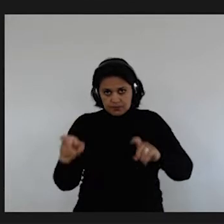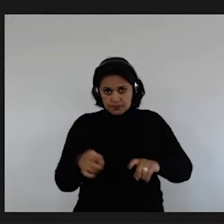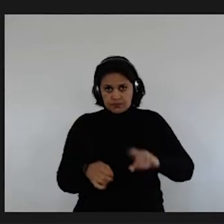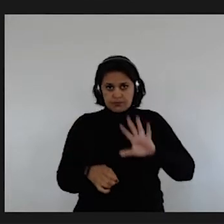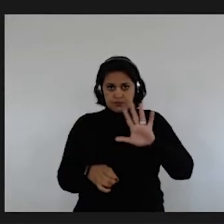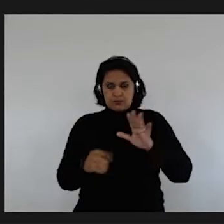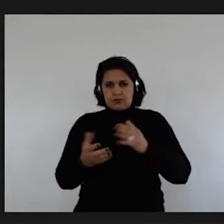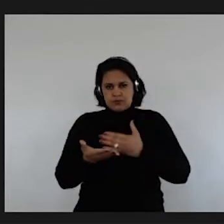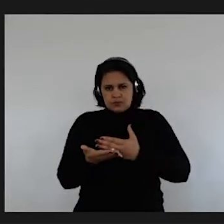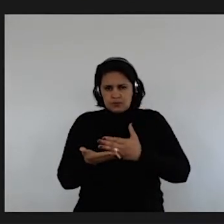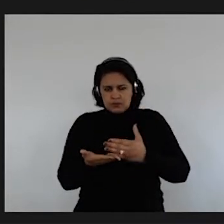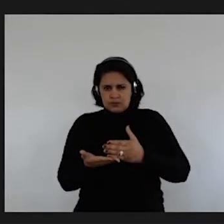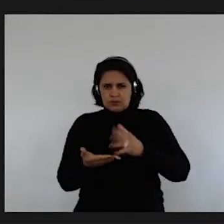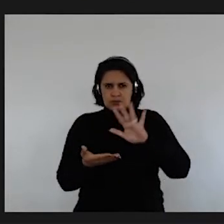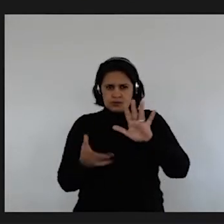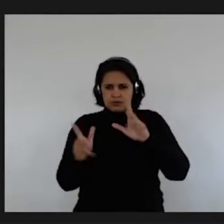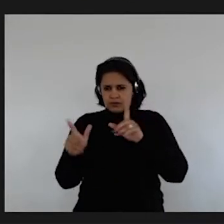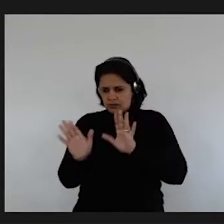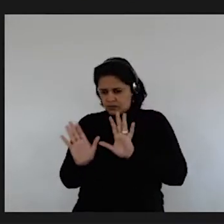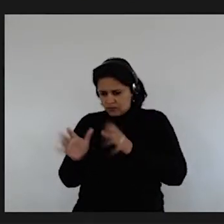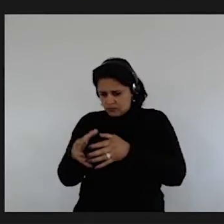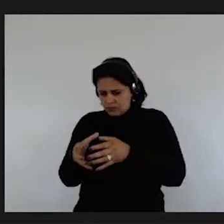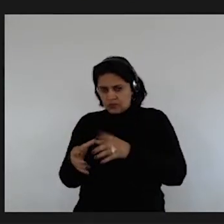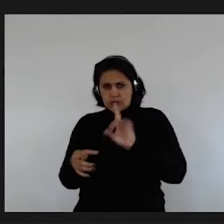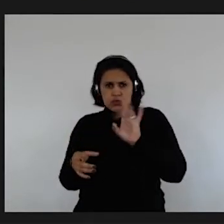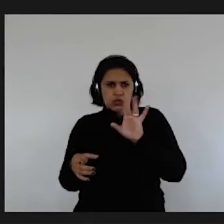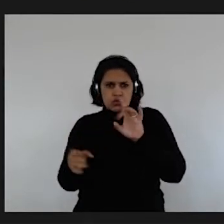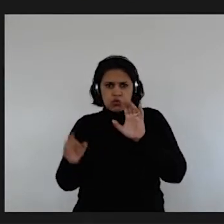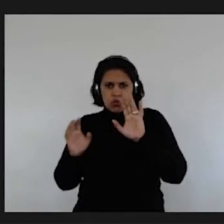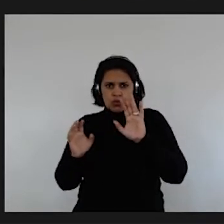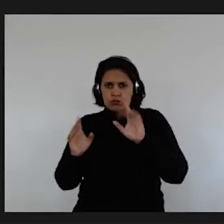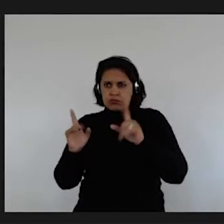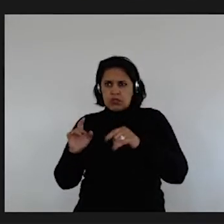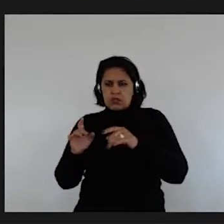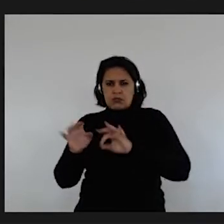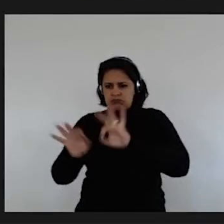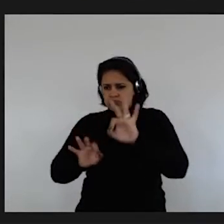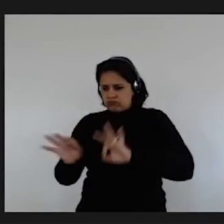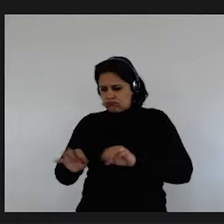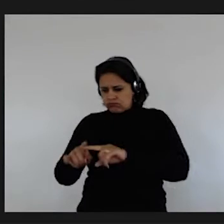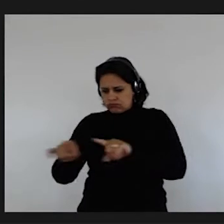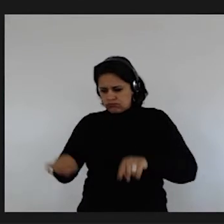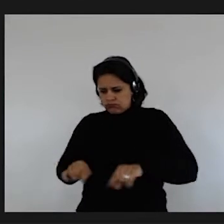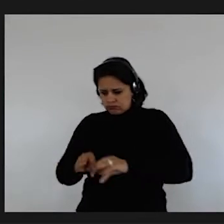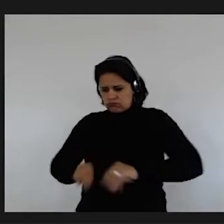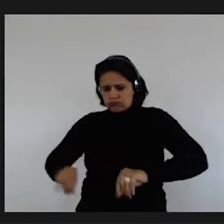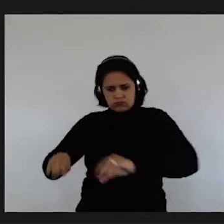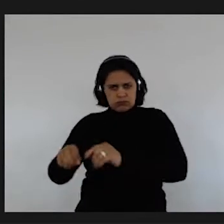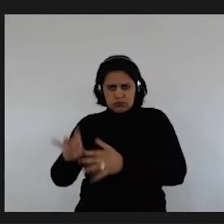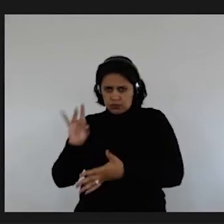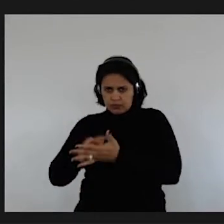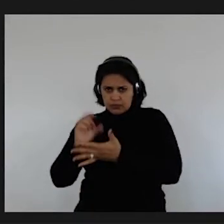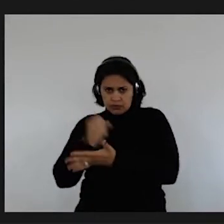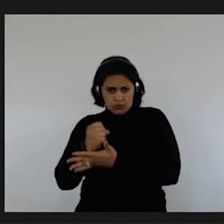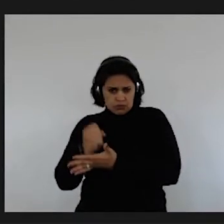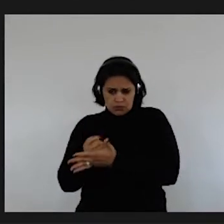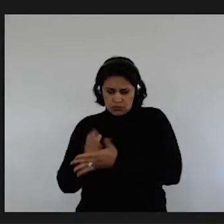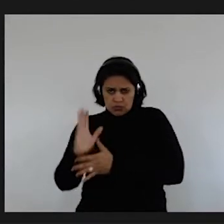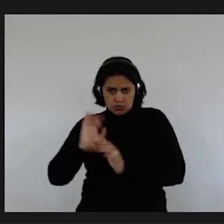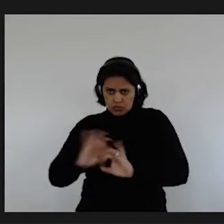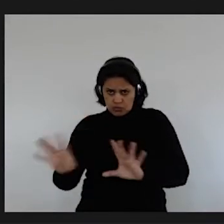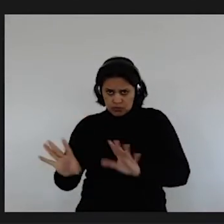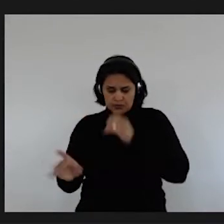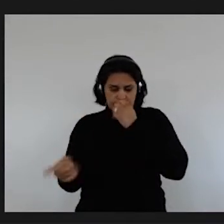direito agrário fundiário, que buscava a regularização fundiária. No segundo momento, esse direito agrário migrou para a área